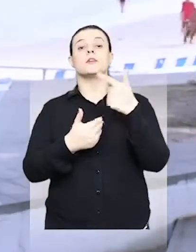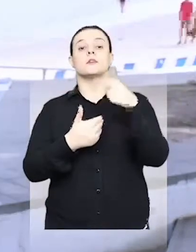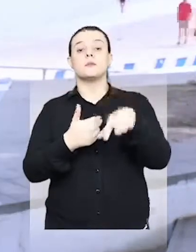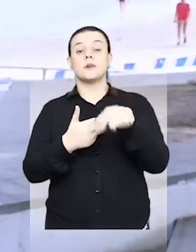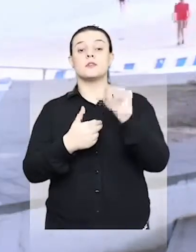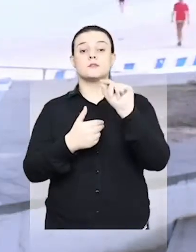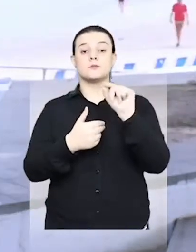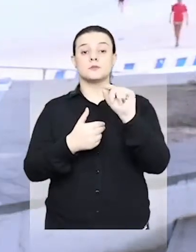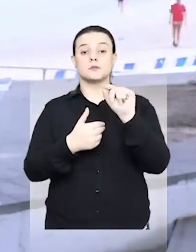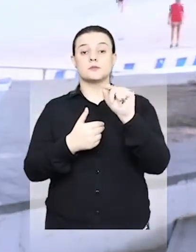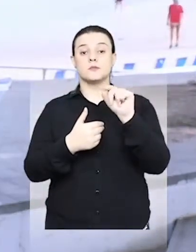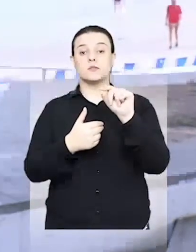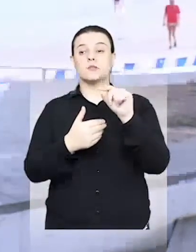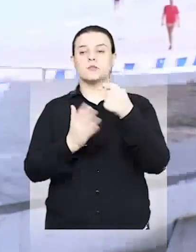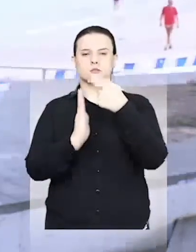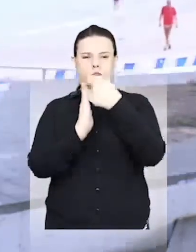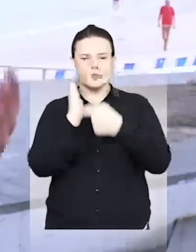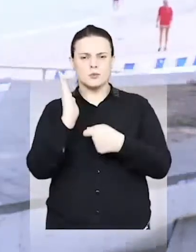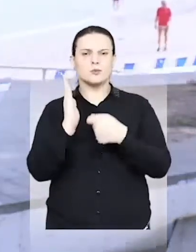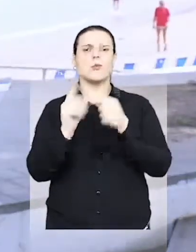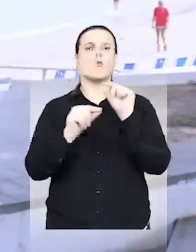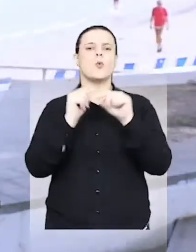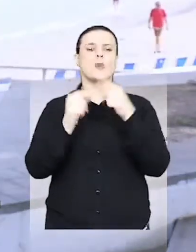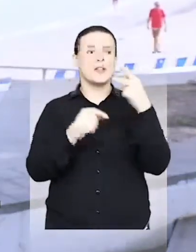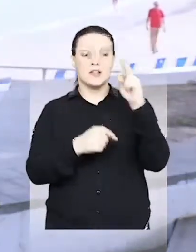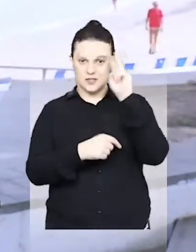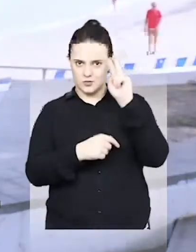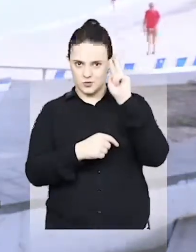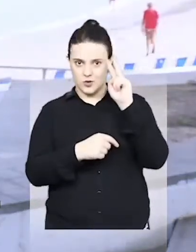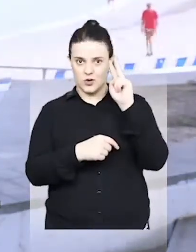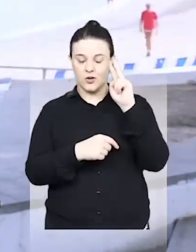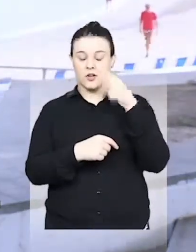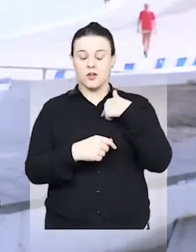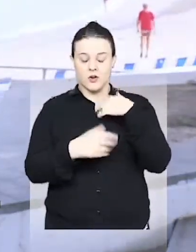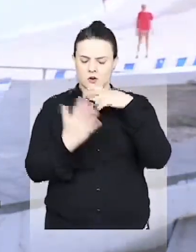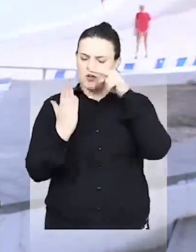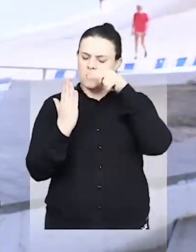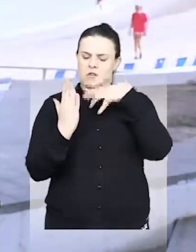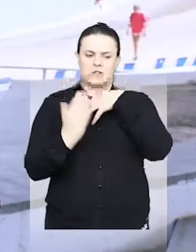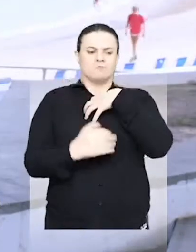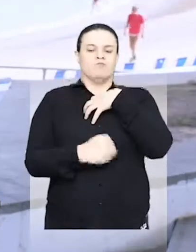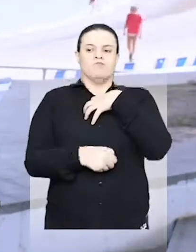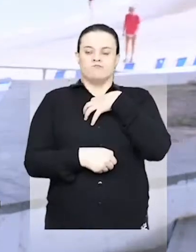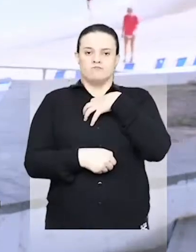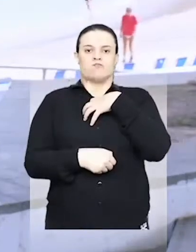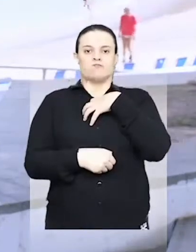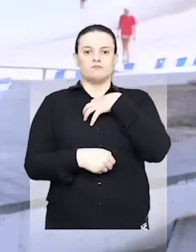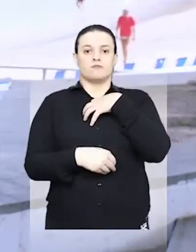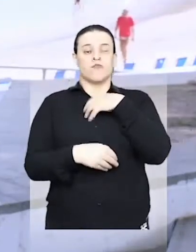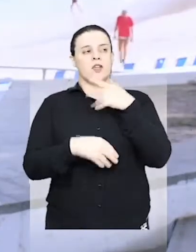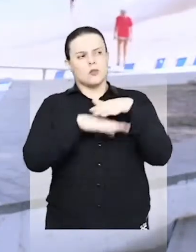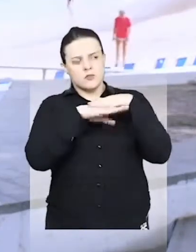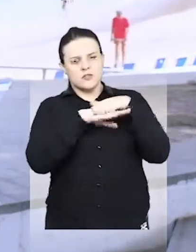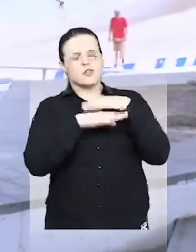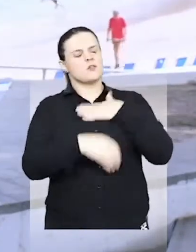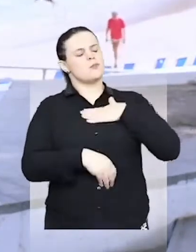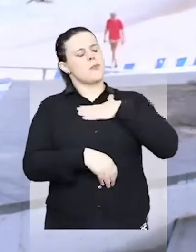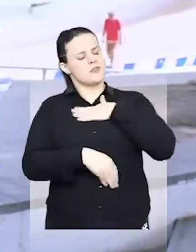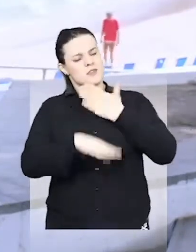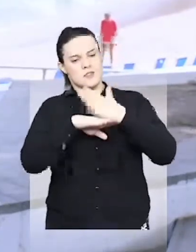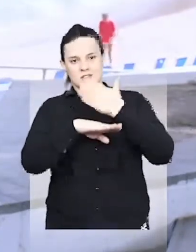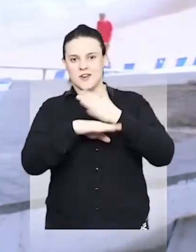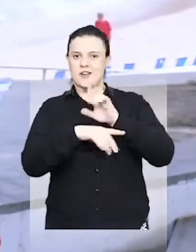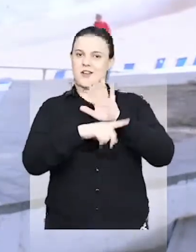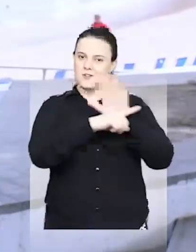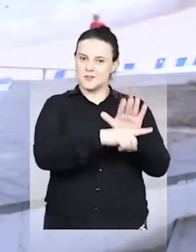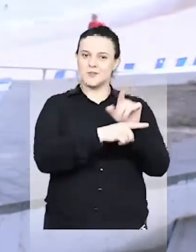pouco, uma redação para mim, falando um pouco da história dele, e isso me sensibilizou muito comigo. E eu falei com ele que eu tinha o maior